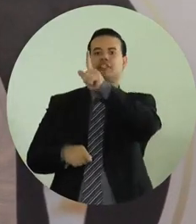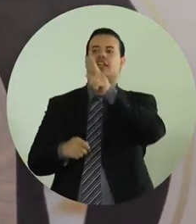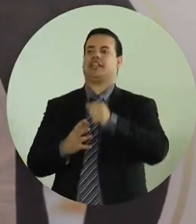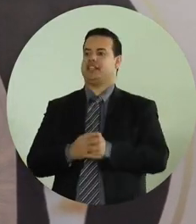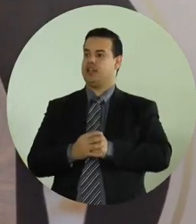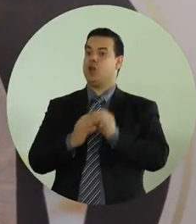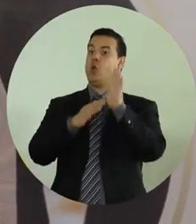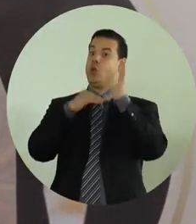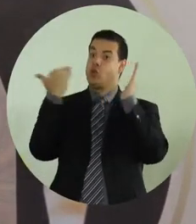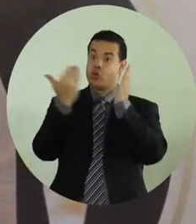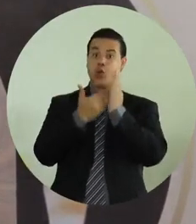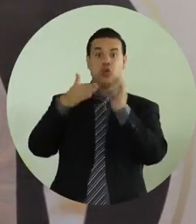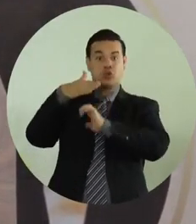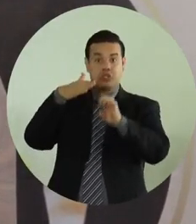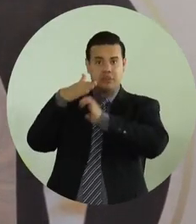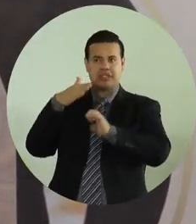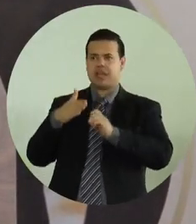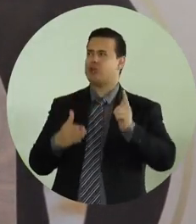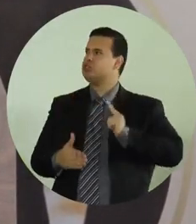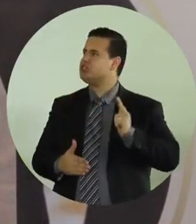47 países,